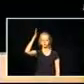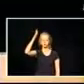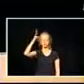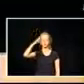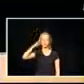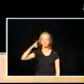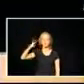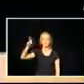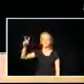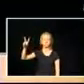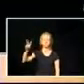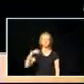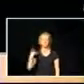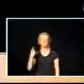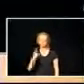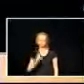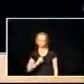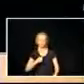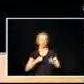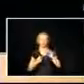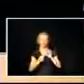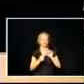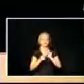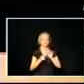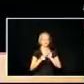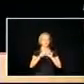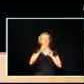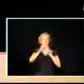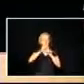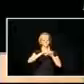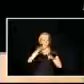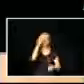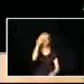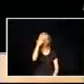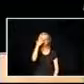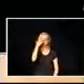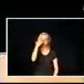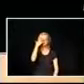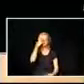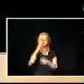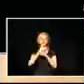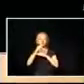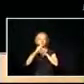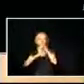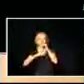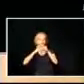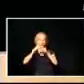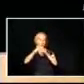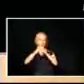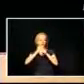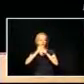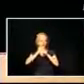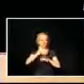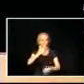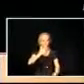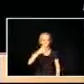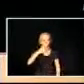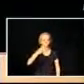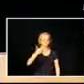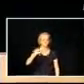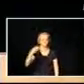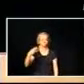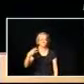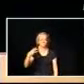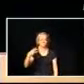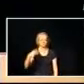em fevereiro trata-se da revisão referente a 2013. Então, há